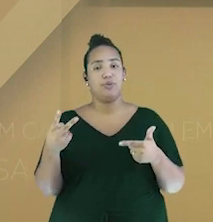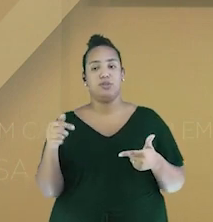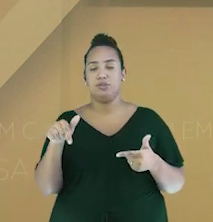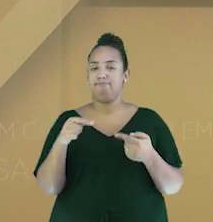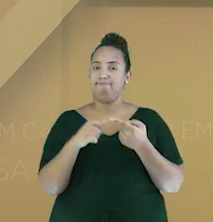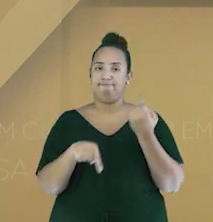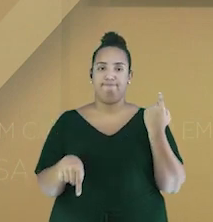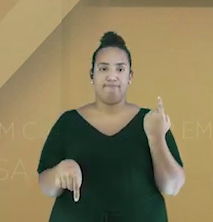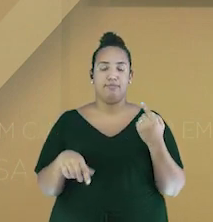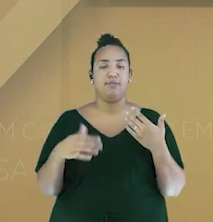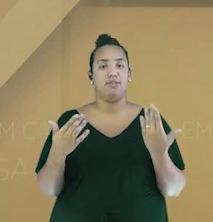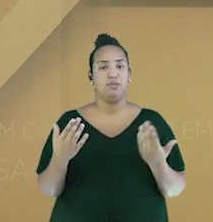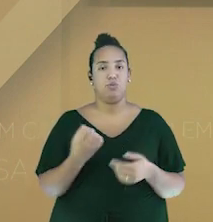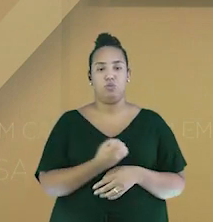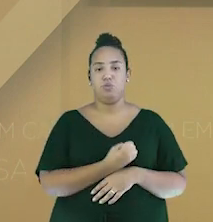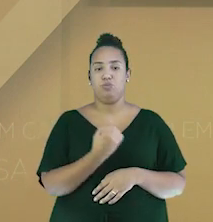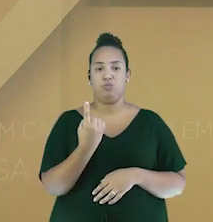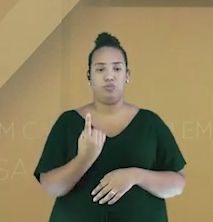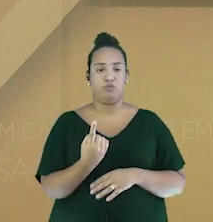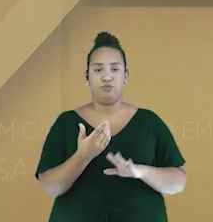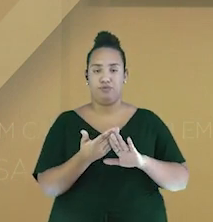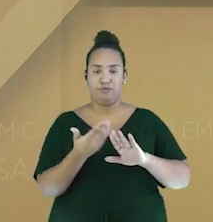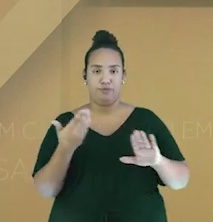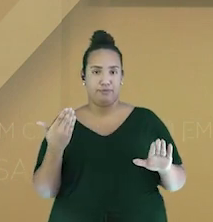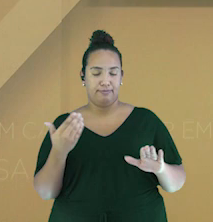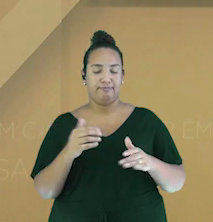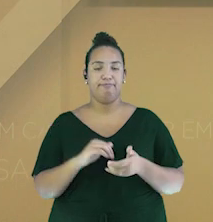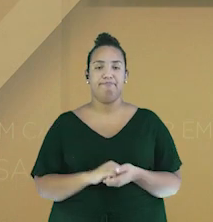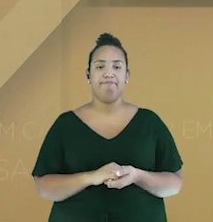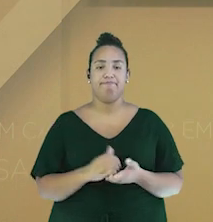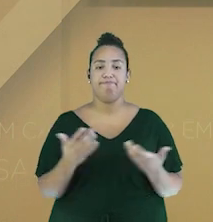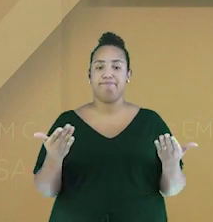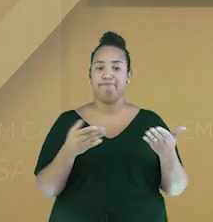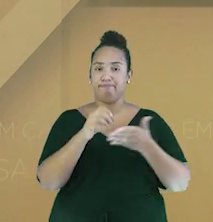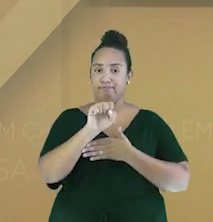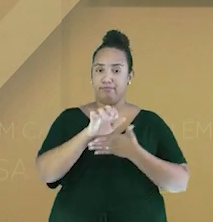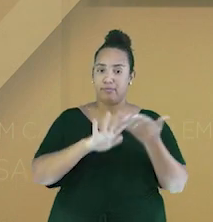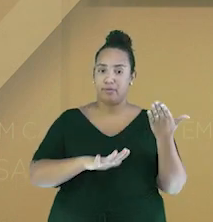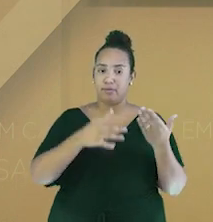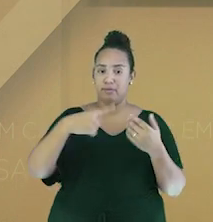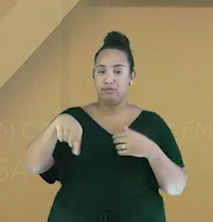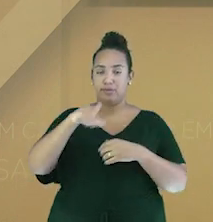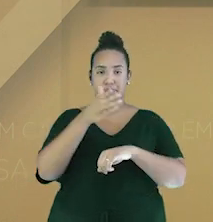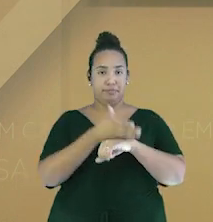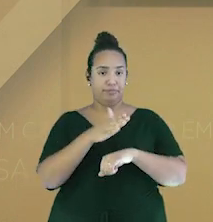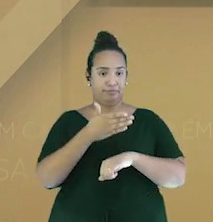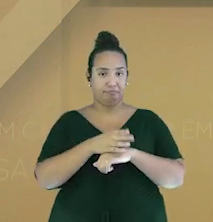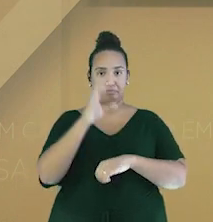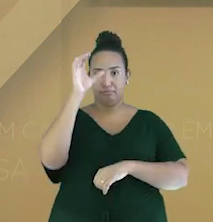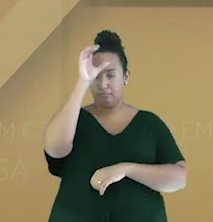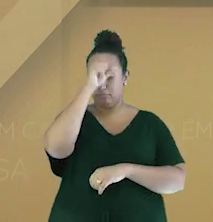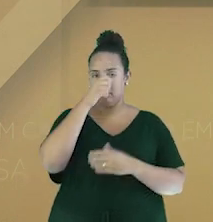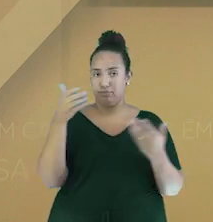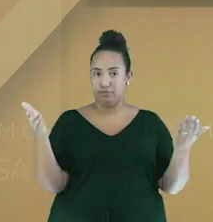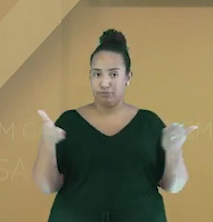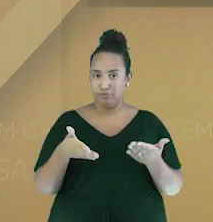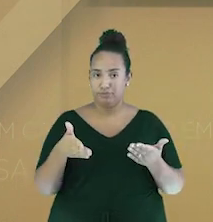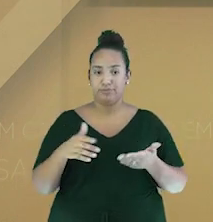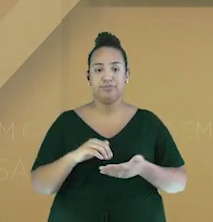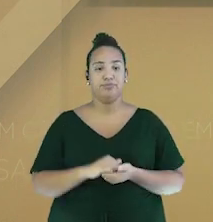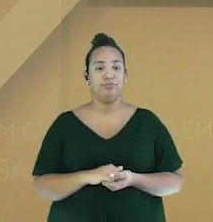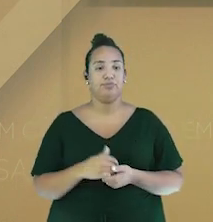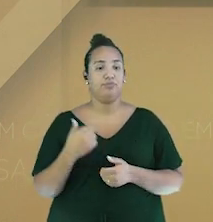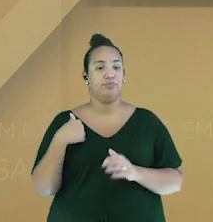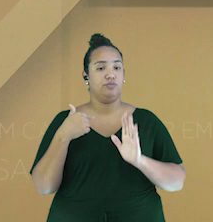é primo e nem composto. Vamos fazer uma atividade para colocar em prática tudo o que aprendemos? Vou te